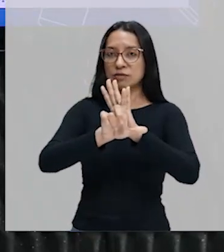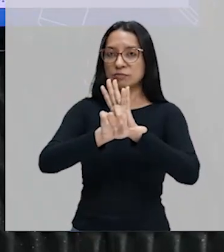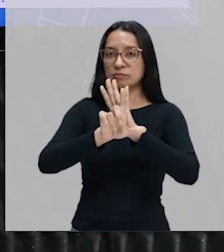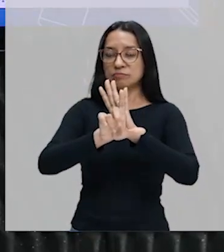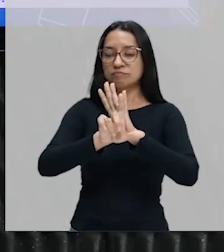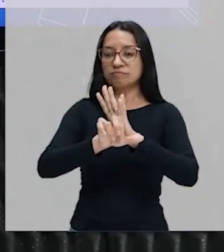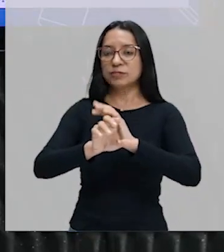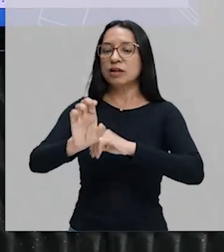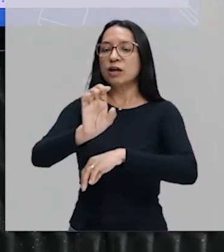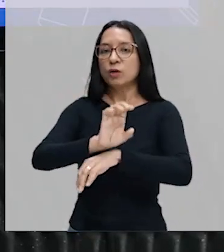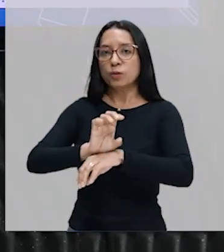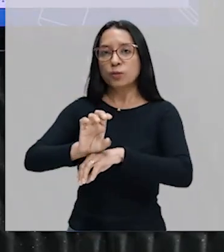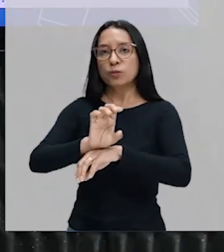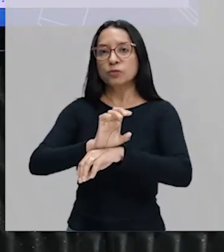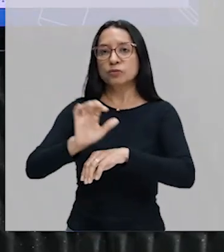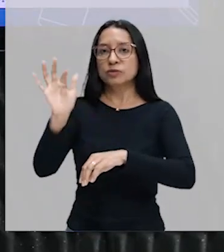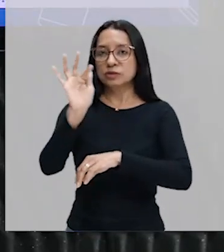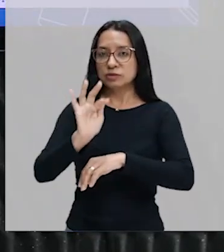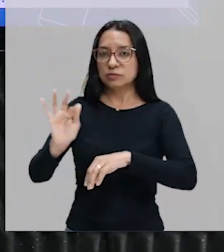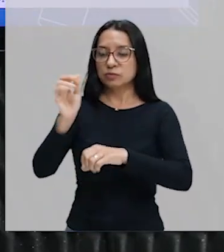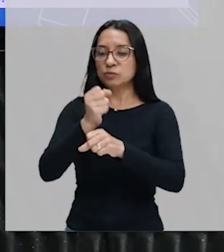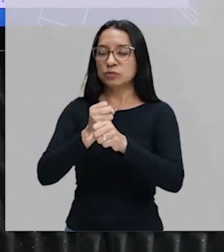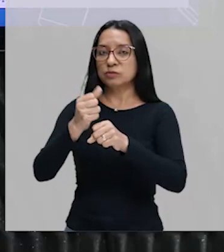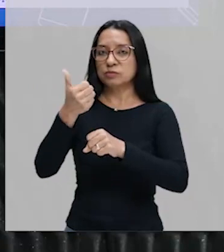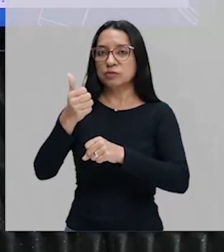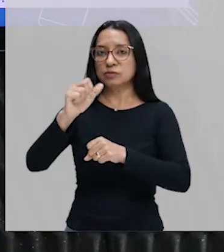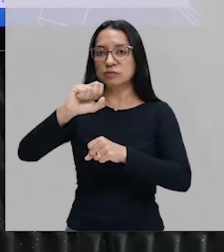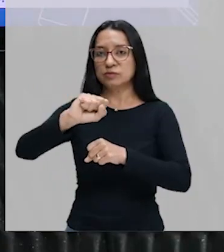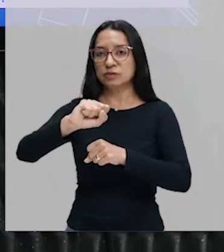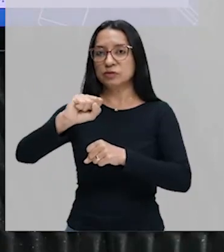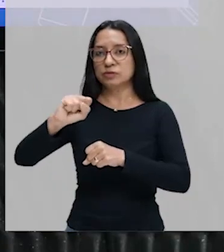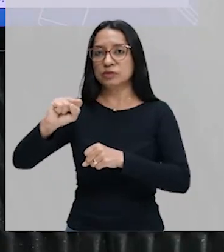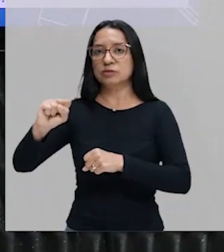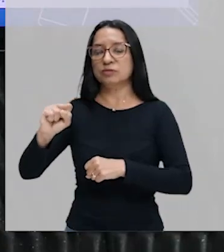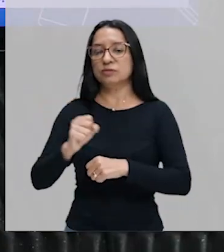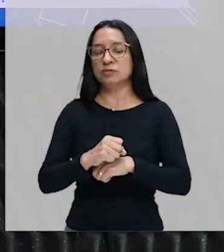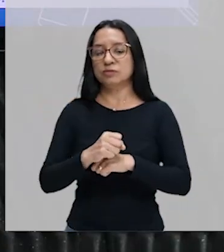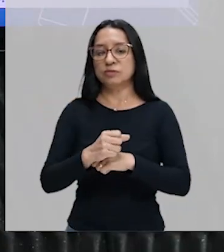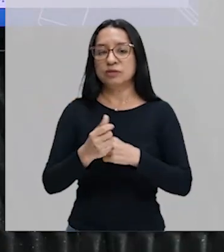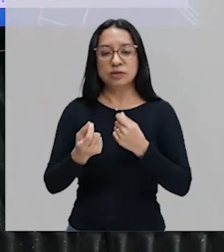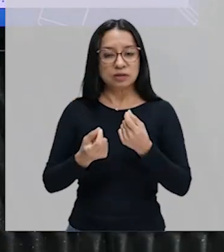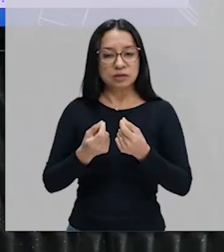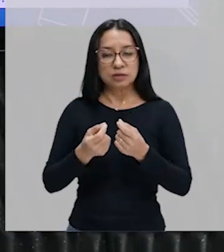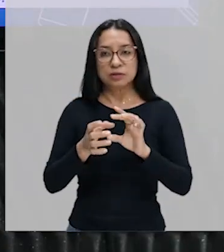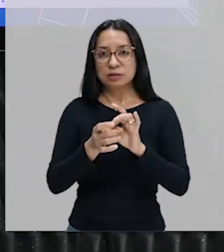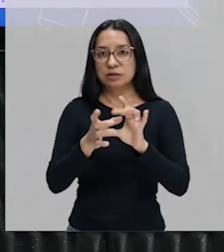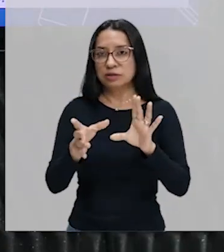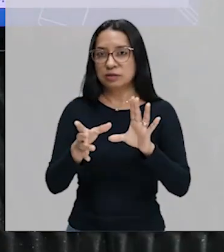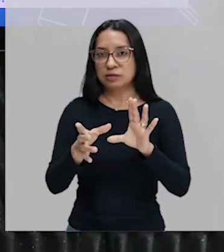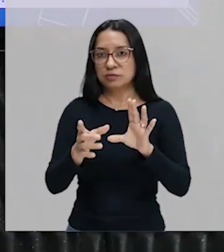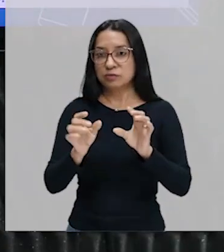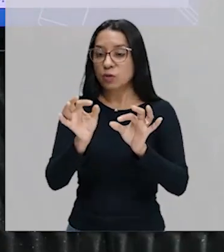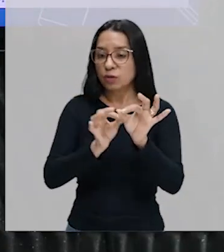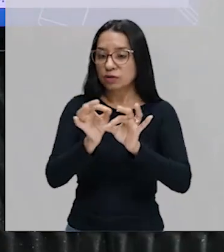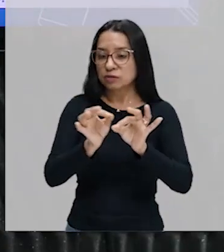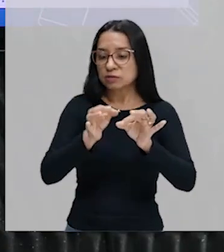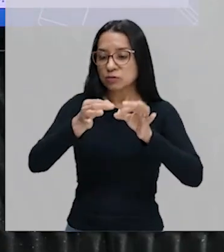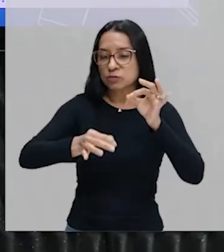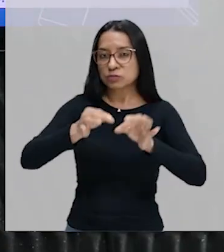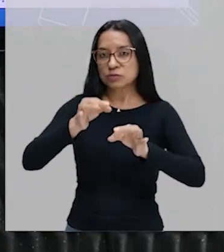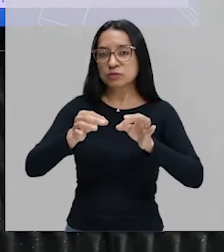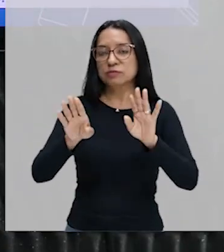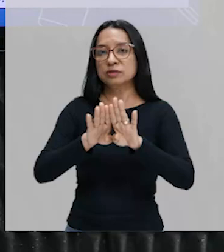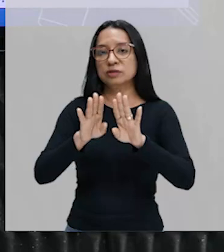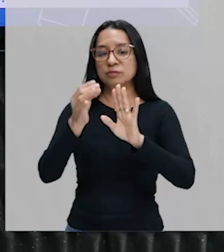nossa Constituição Federal de 1988. Tá? Dali deriva a soberania do Estado brasileiro, o ordenamento jurídico e as regras,